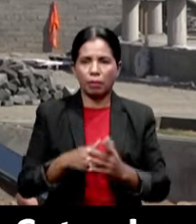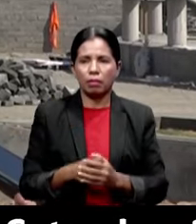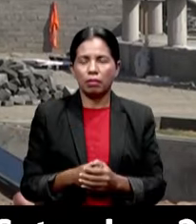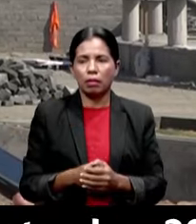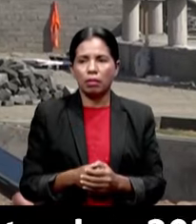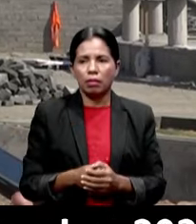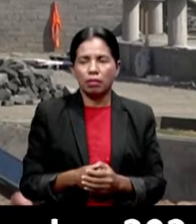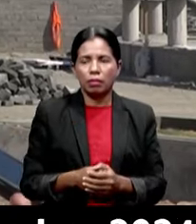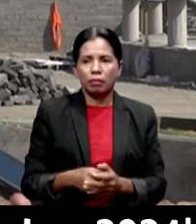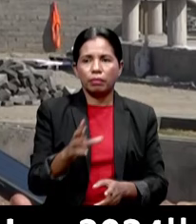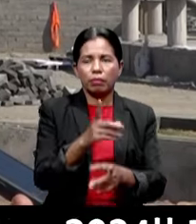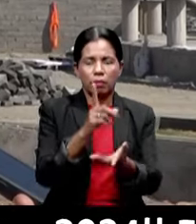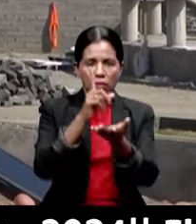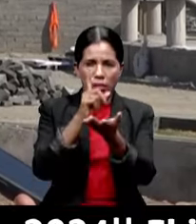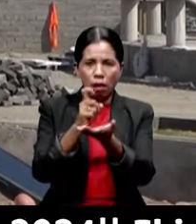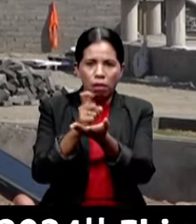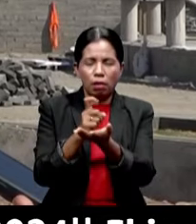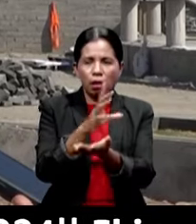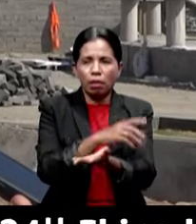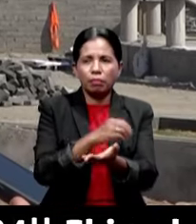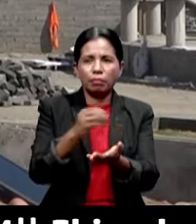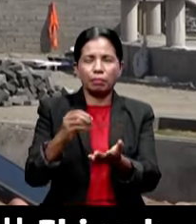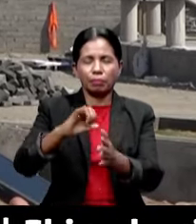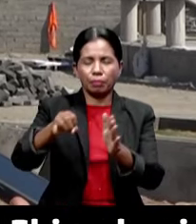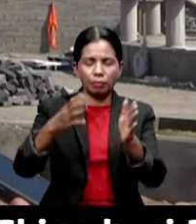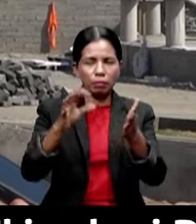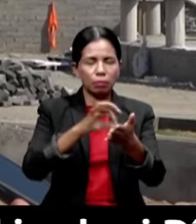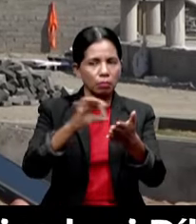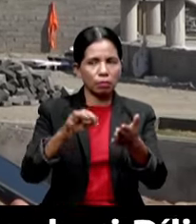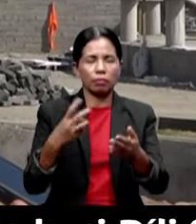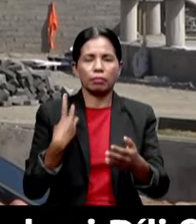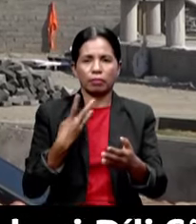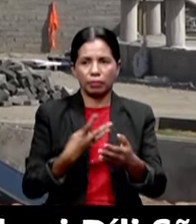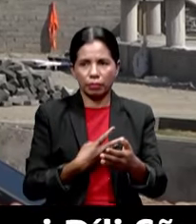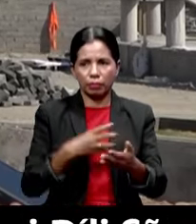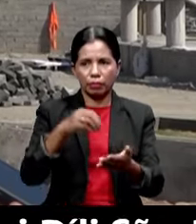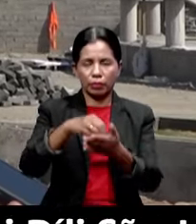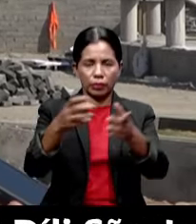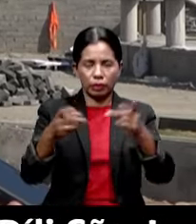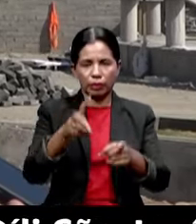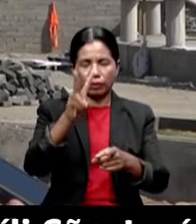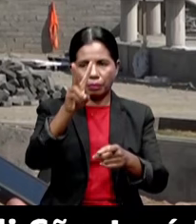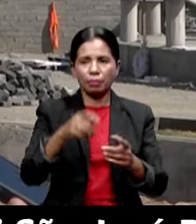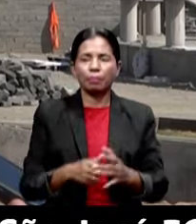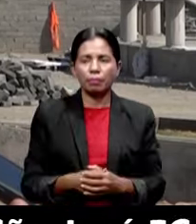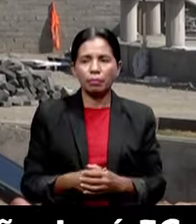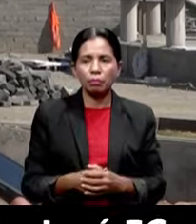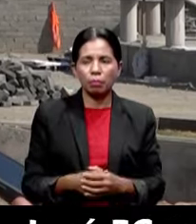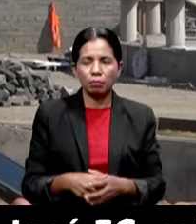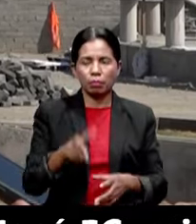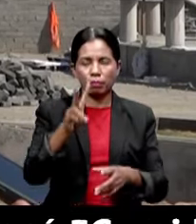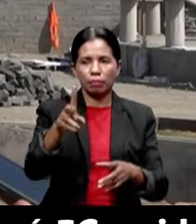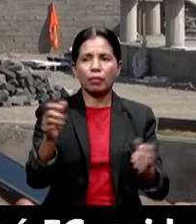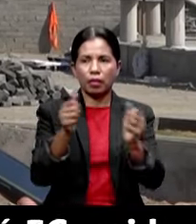ba rider ba tu hasai foto ha jornal sira tu hakere sira ne ma kita tau fatin rua ne pur volta de husi rua ne